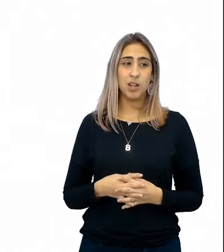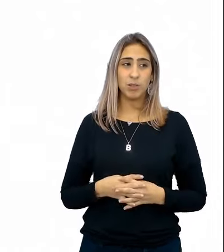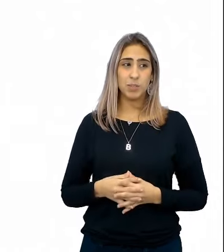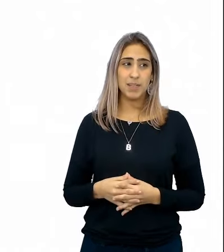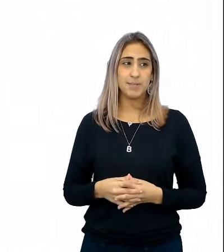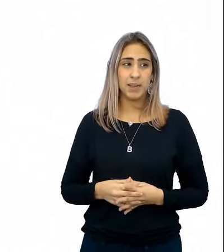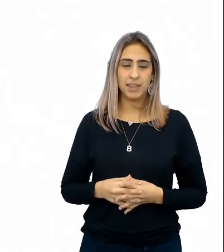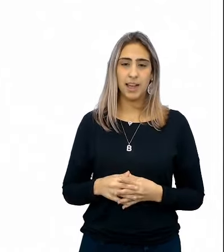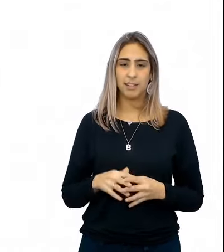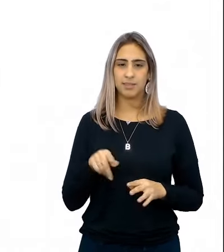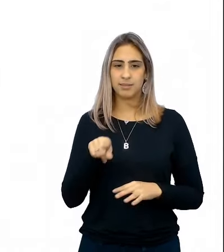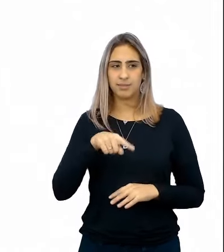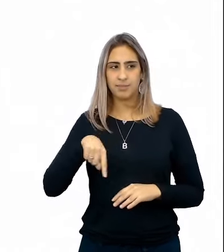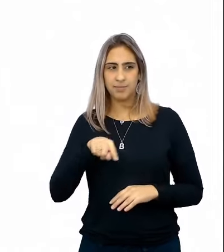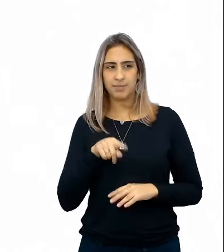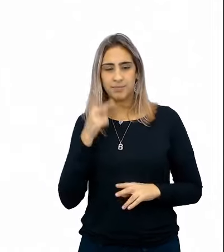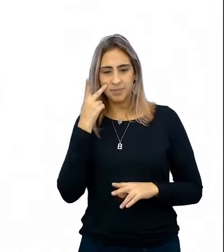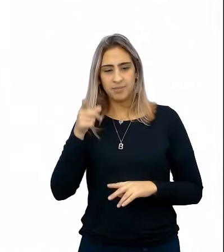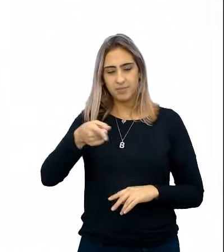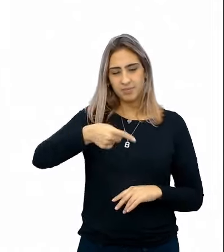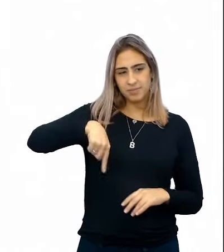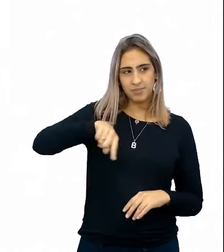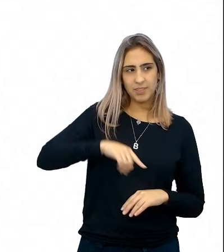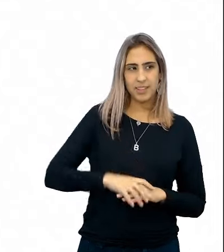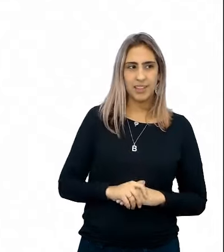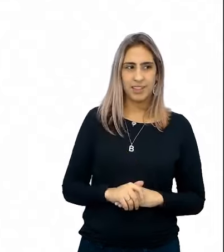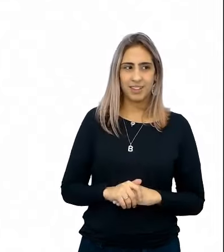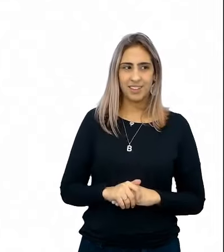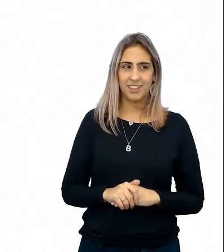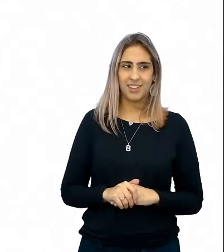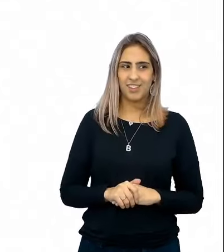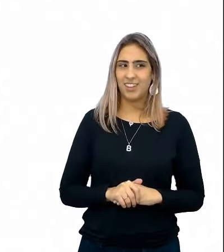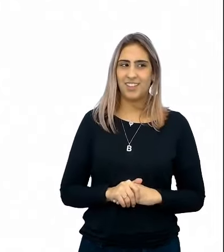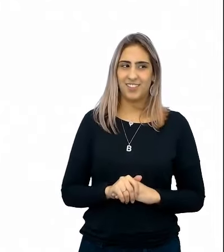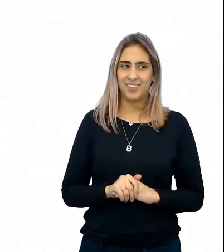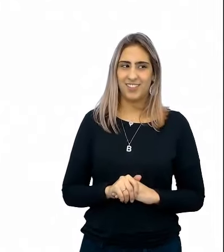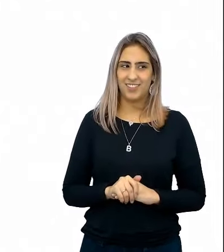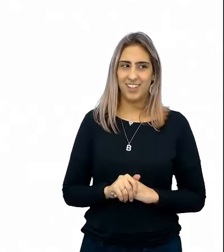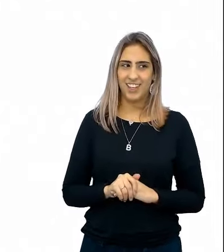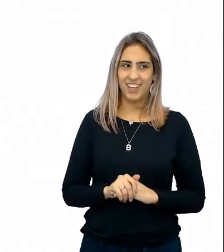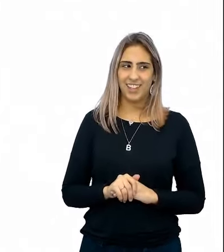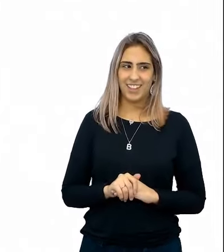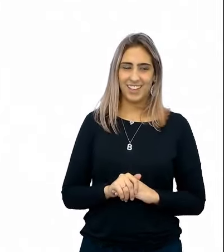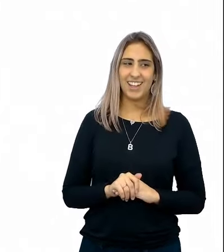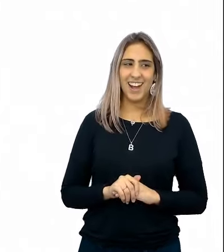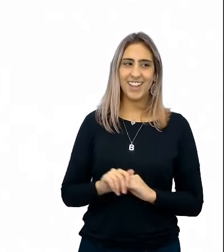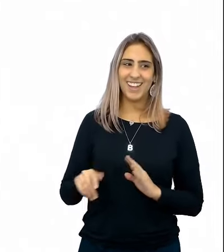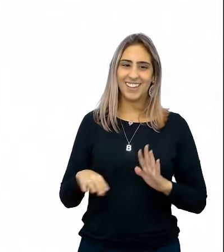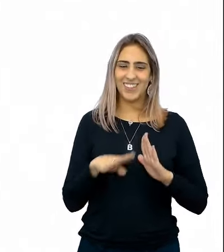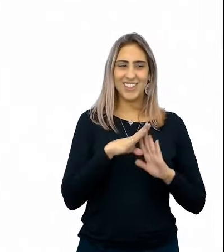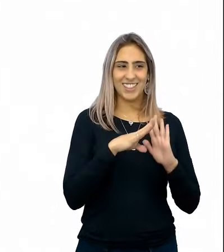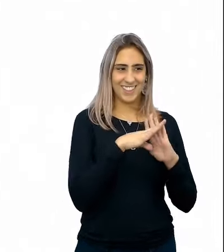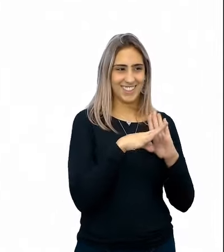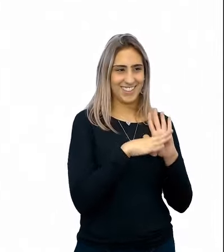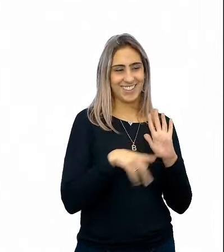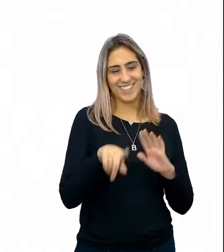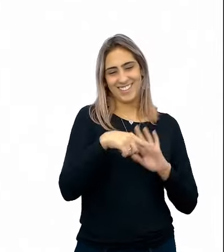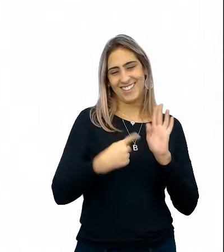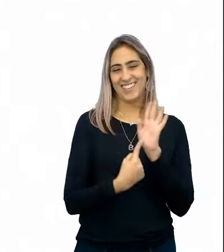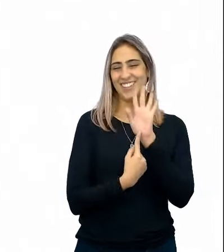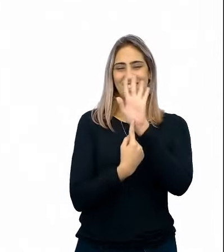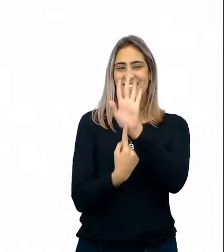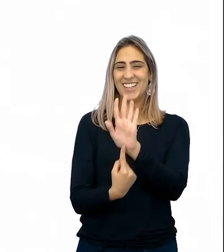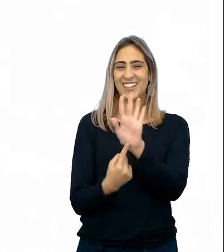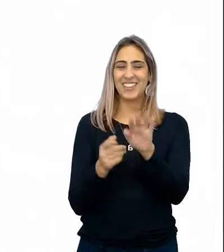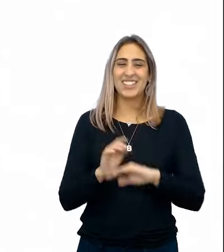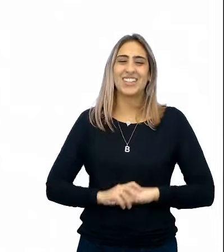é do que uma tabela, como eu já disse para vocês. E nas colunas estão indicados os dias da semana, segunda,